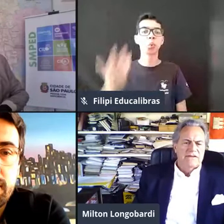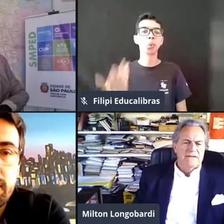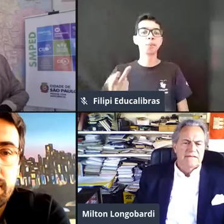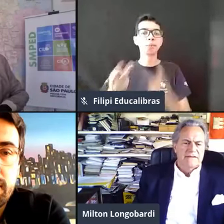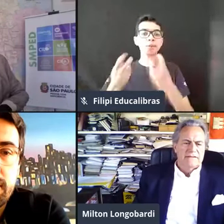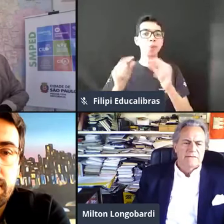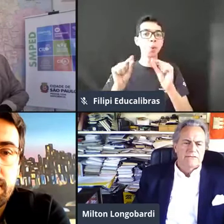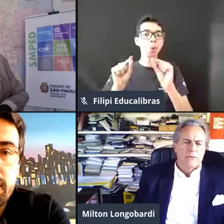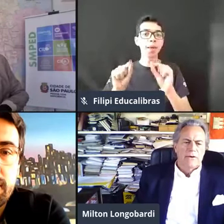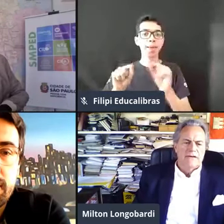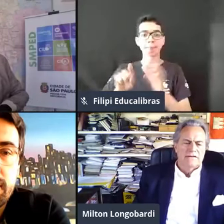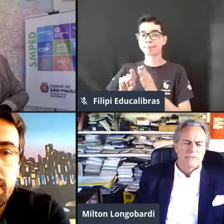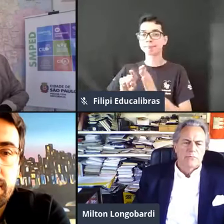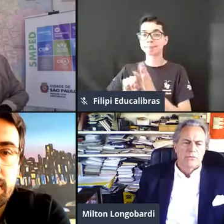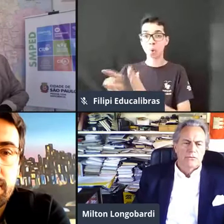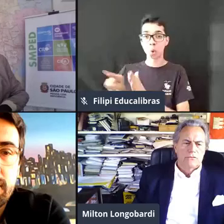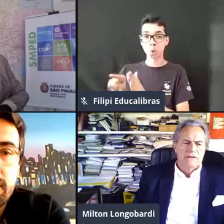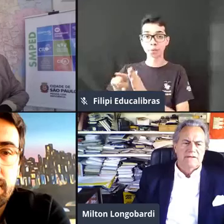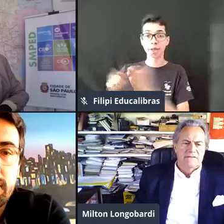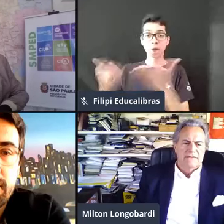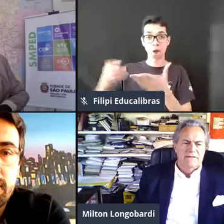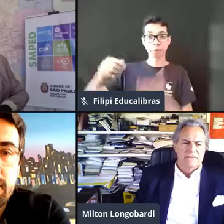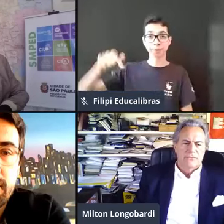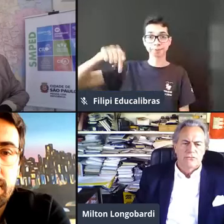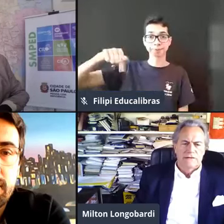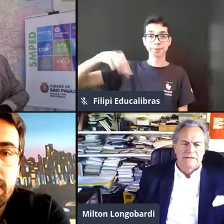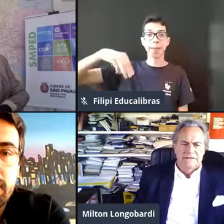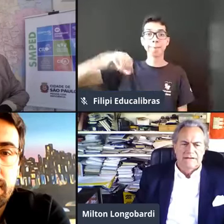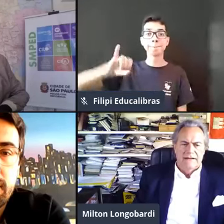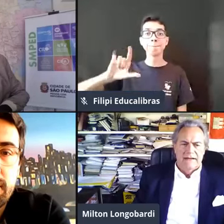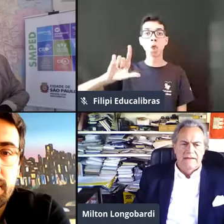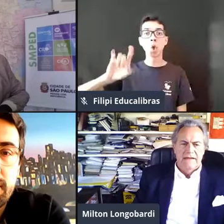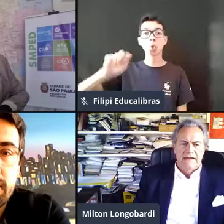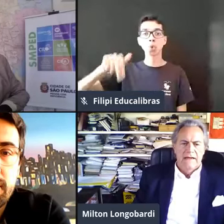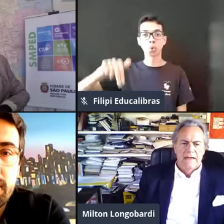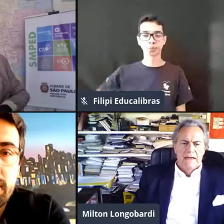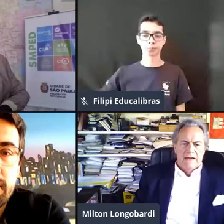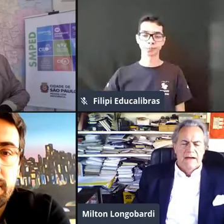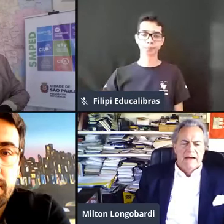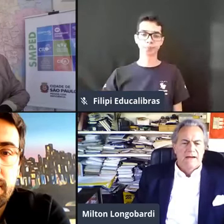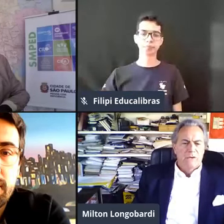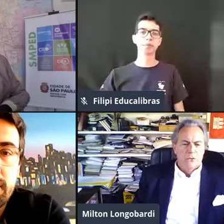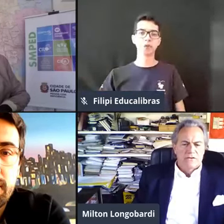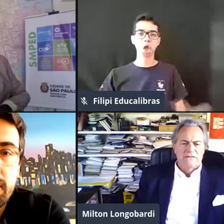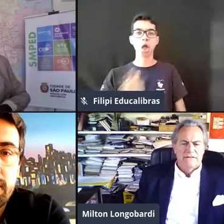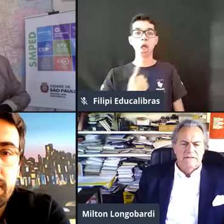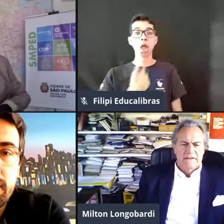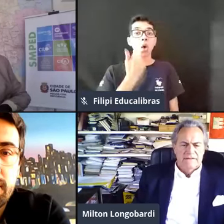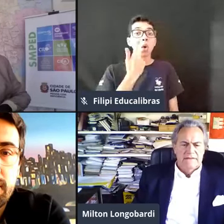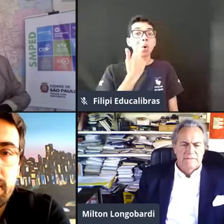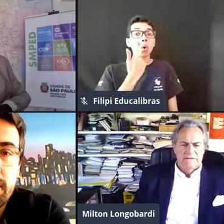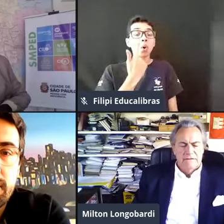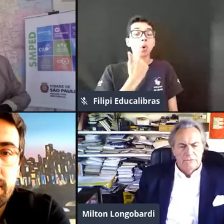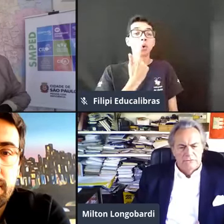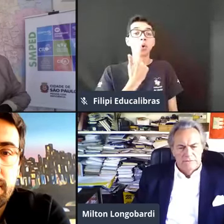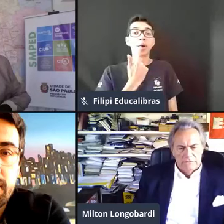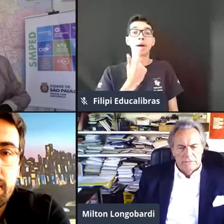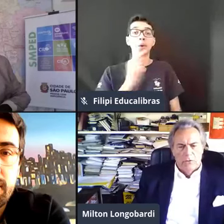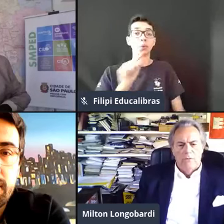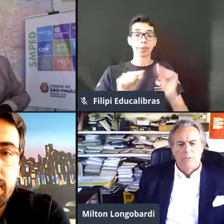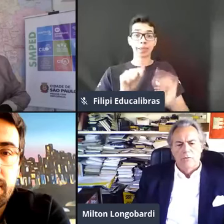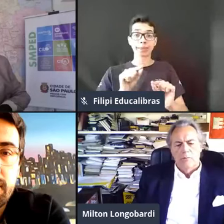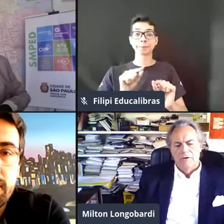eu acho que iniciativas como essa do Bruno, a iniciativa sua na secretaria, e outras iniciativas,